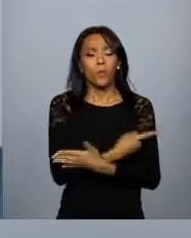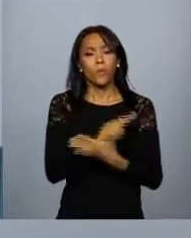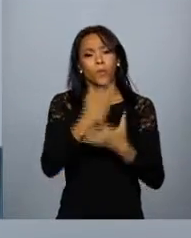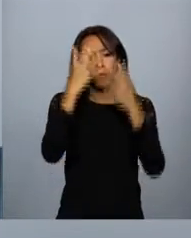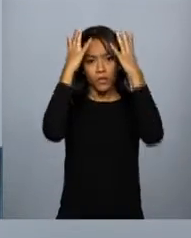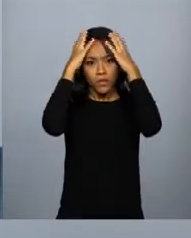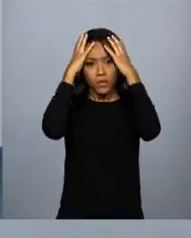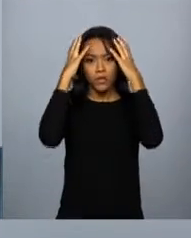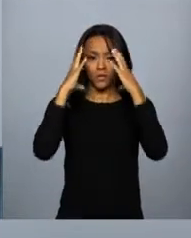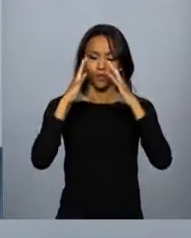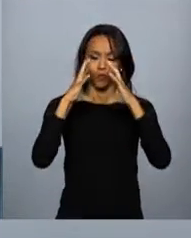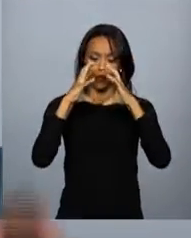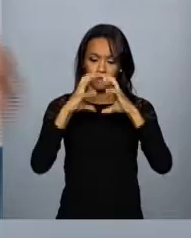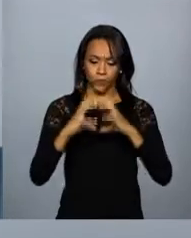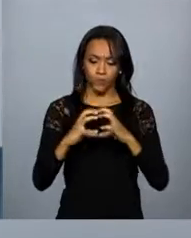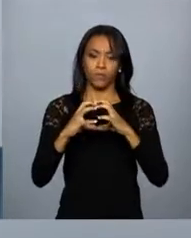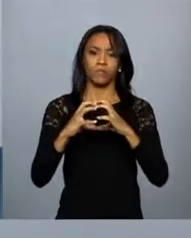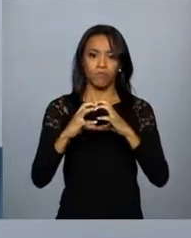microcefalia estão